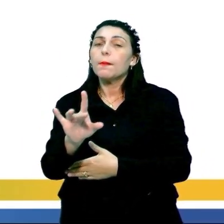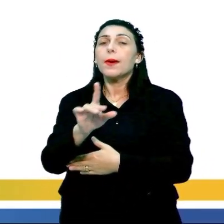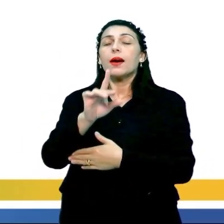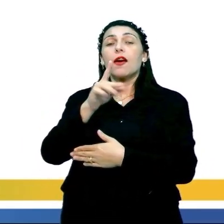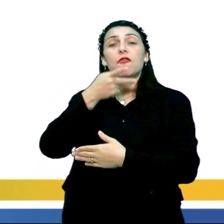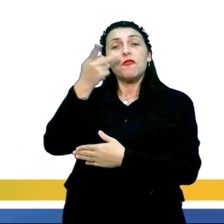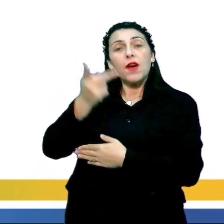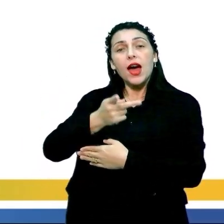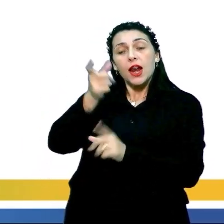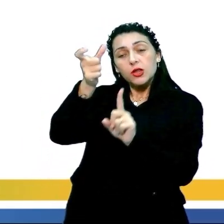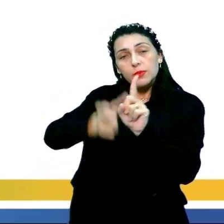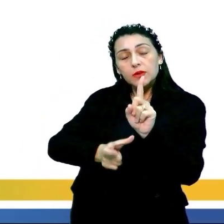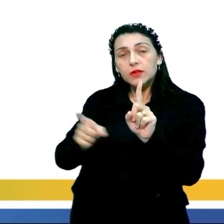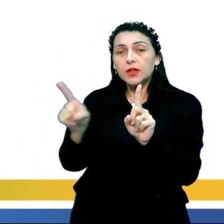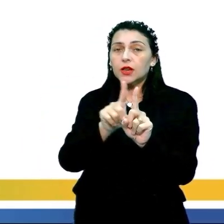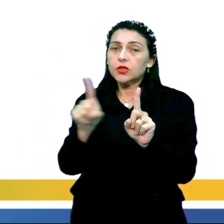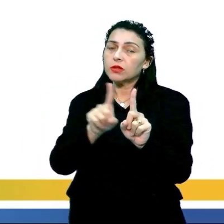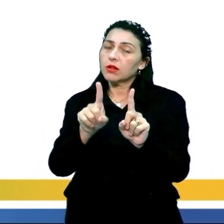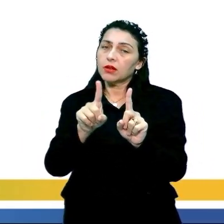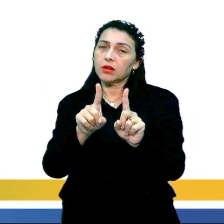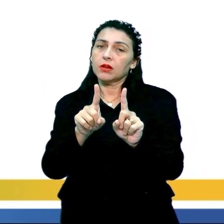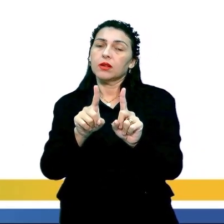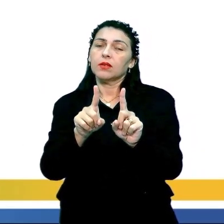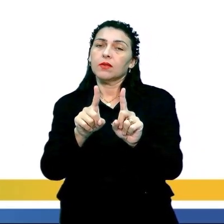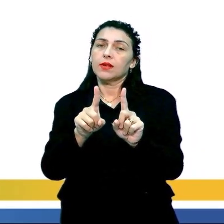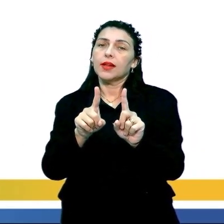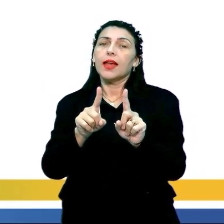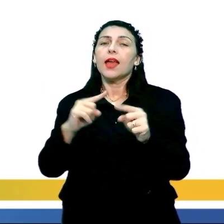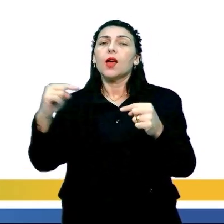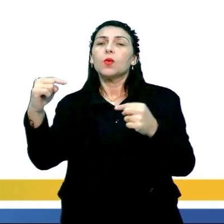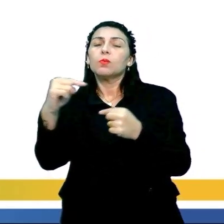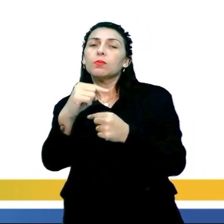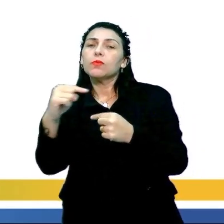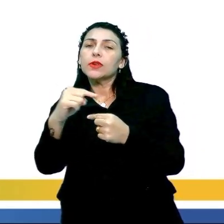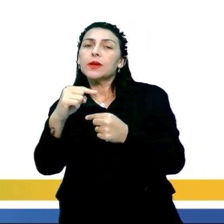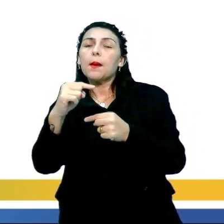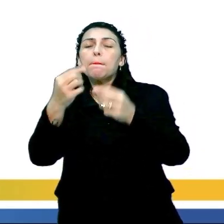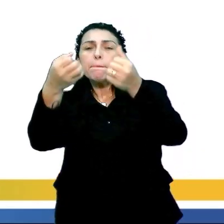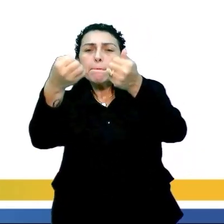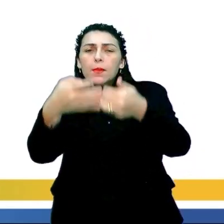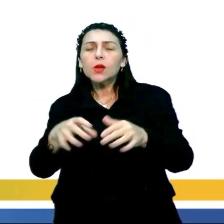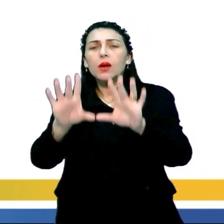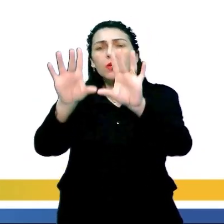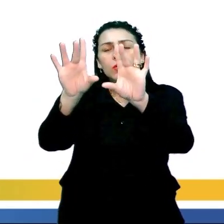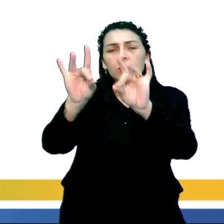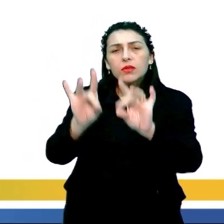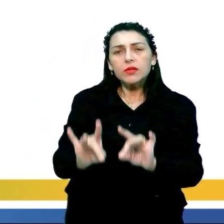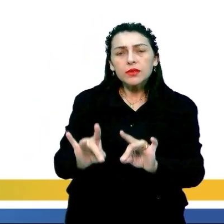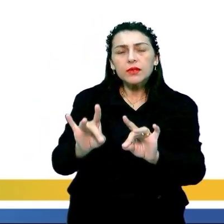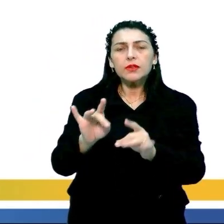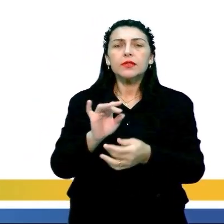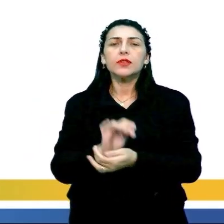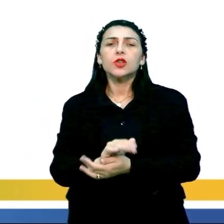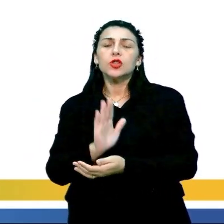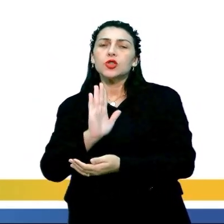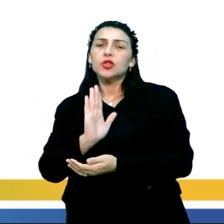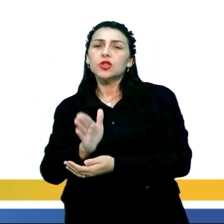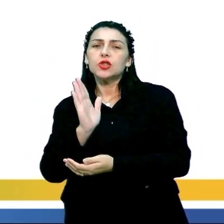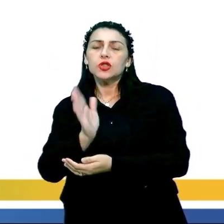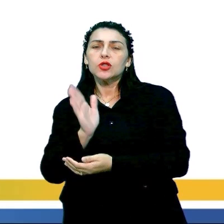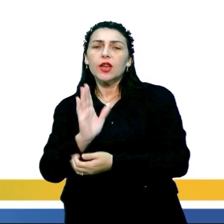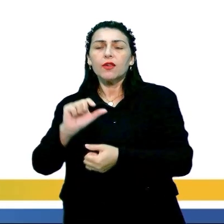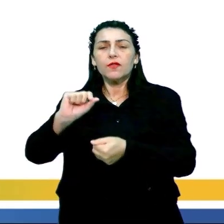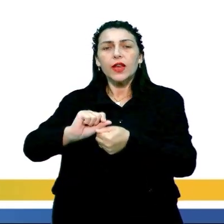marcar a fala de um personagem no texto narrativo. Ele é também para explicar. E com isso ela já